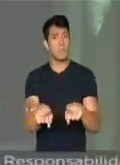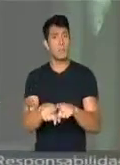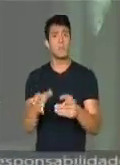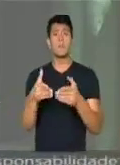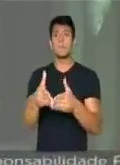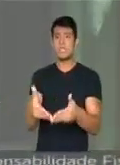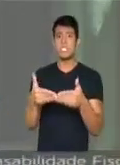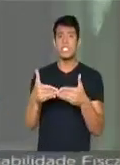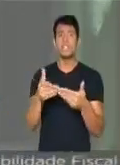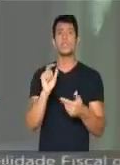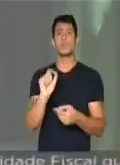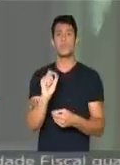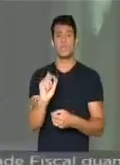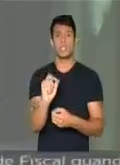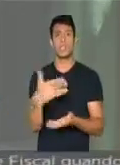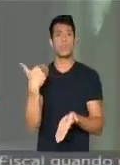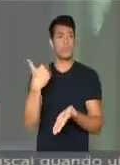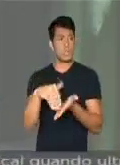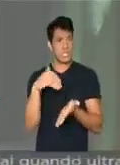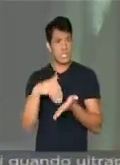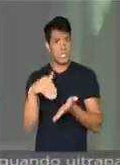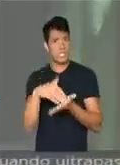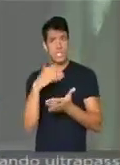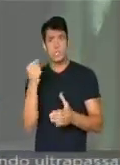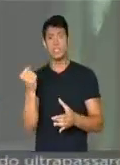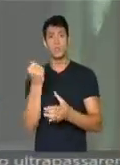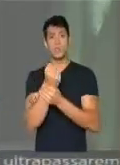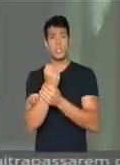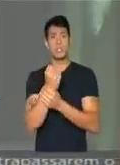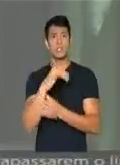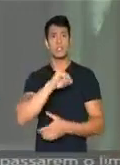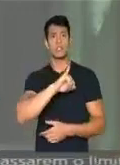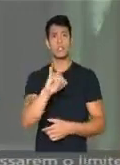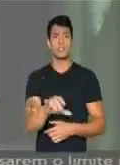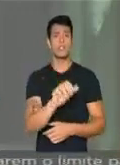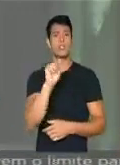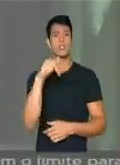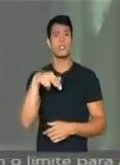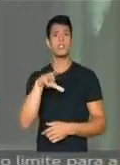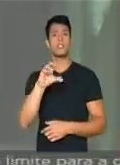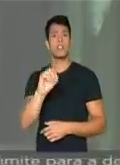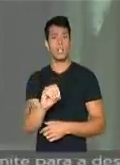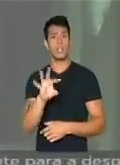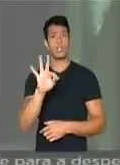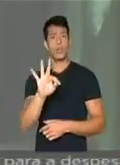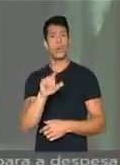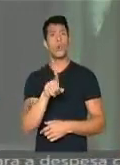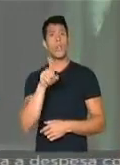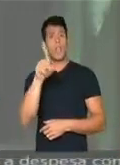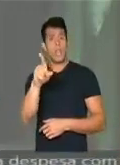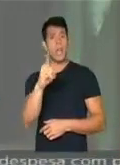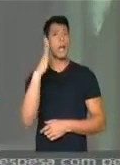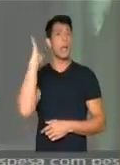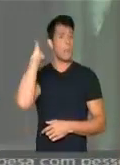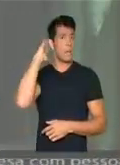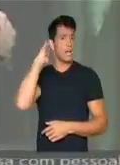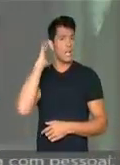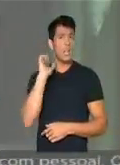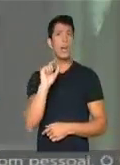apelo ao secretário de Segurança, Janot, do Pará, um estado onde a